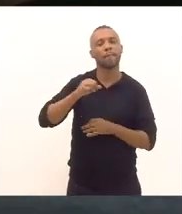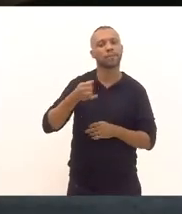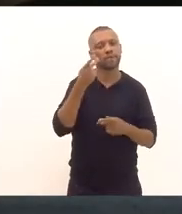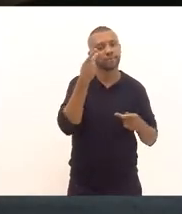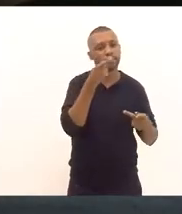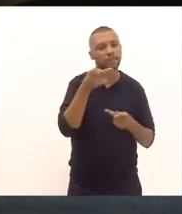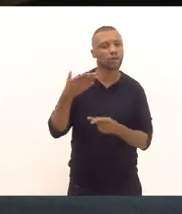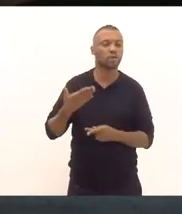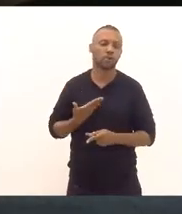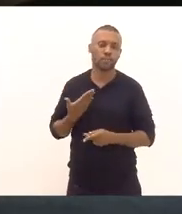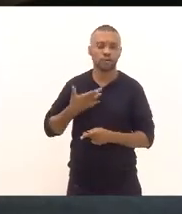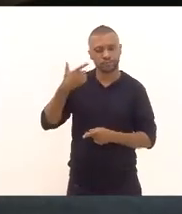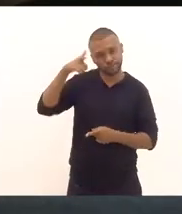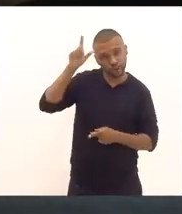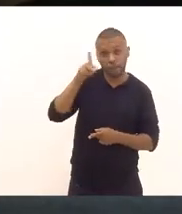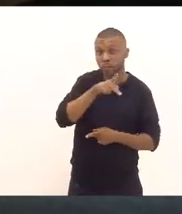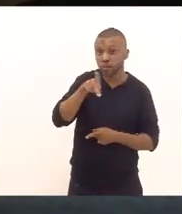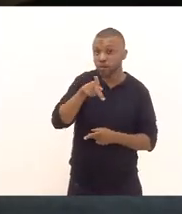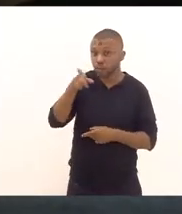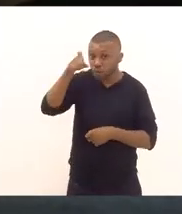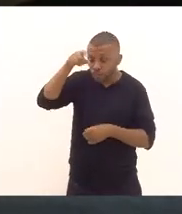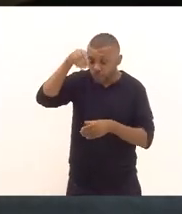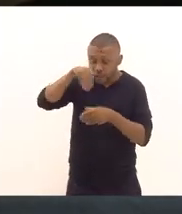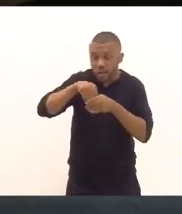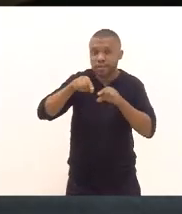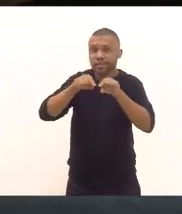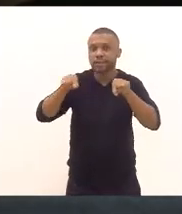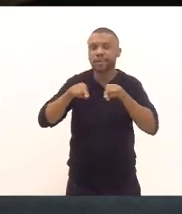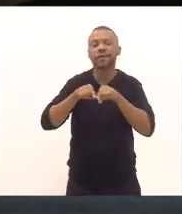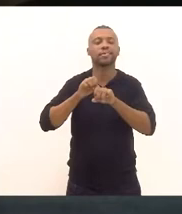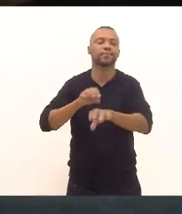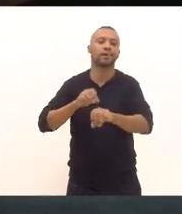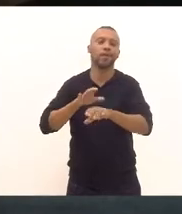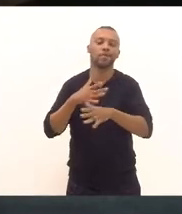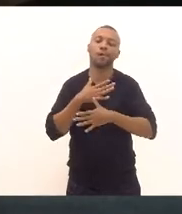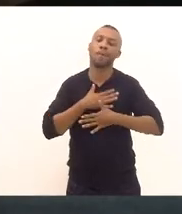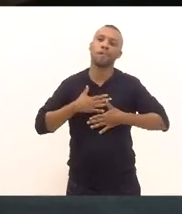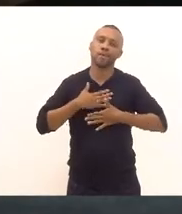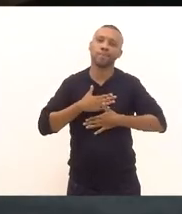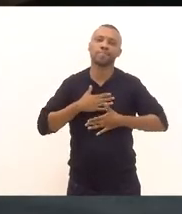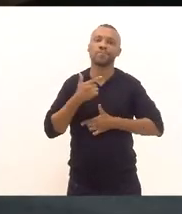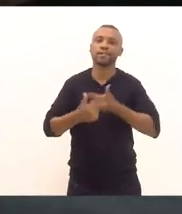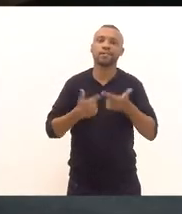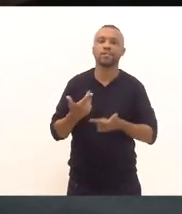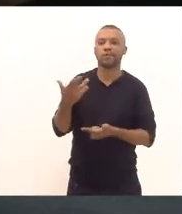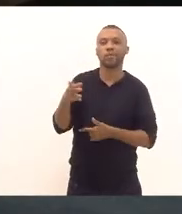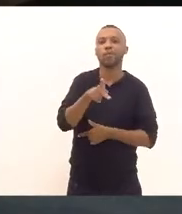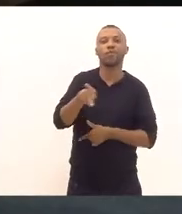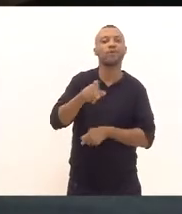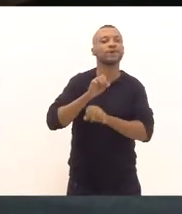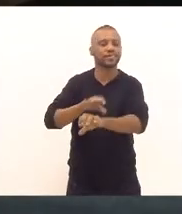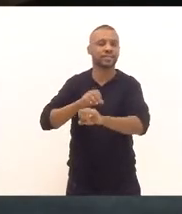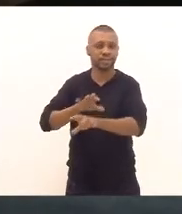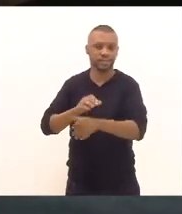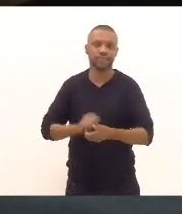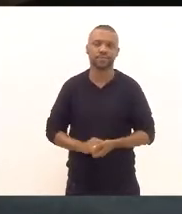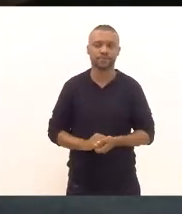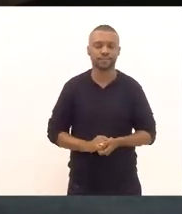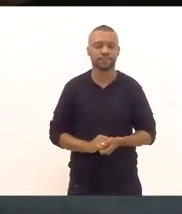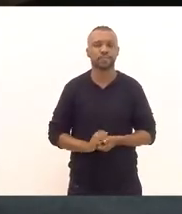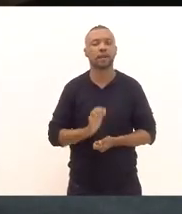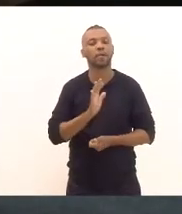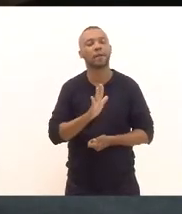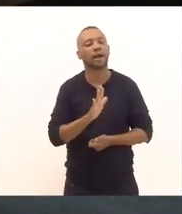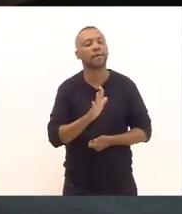nosso colega Luis Paulo o professor em sala de aula Flávio no prazer vê-lo naquele tipo de atuação do deputado Luiz